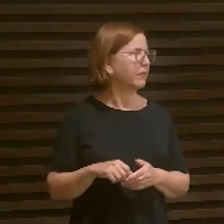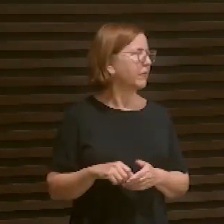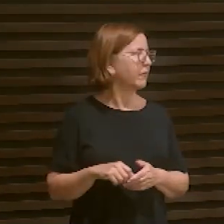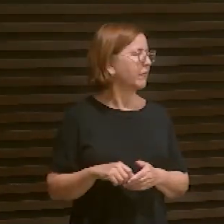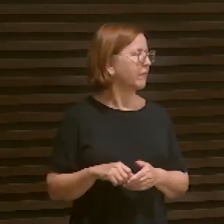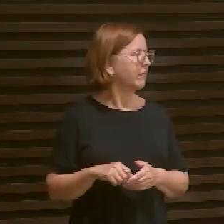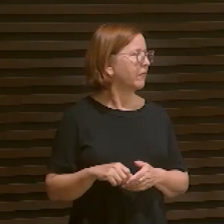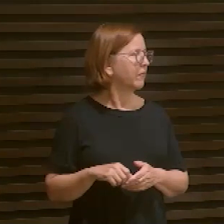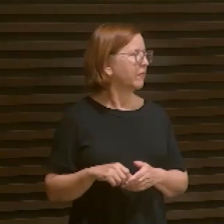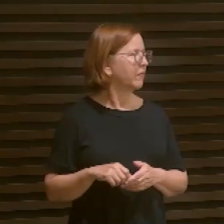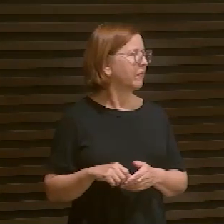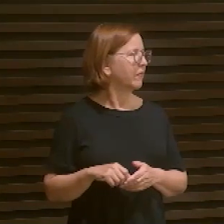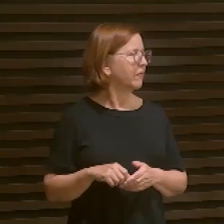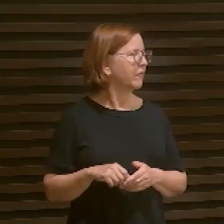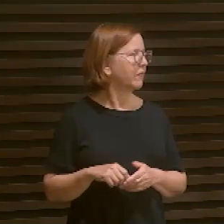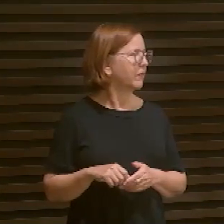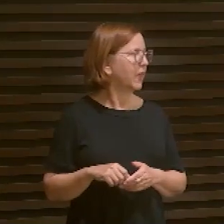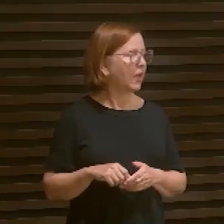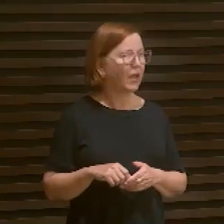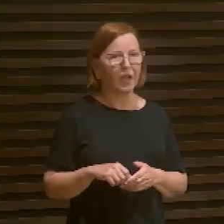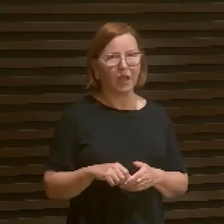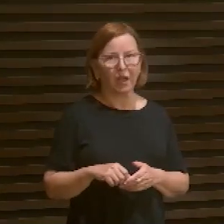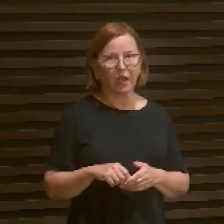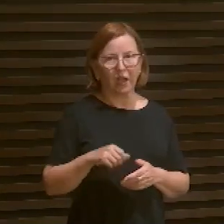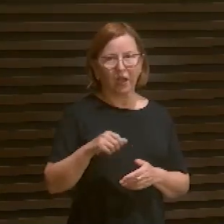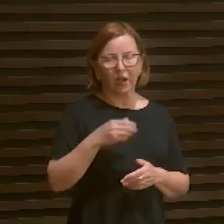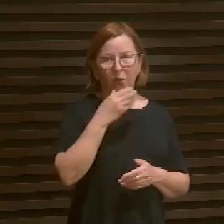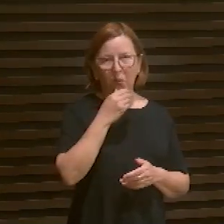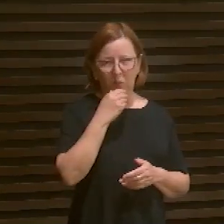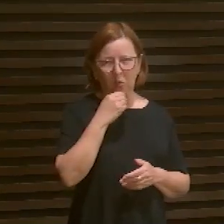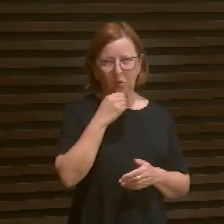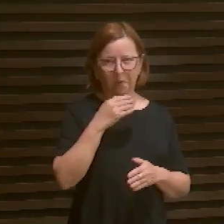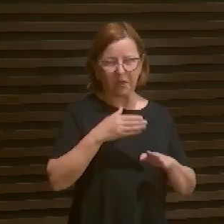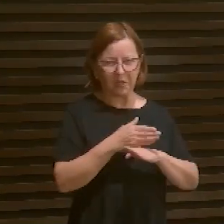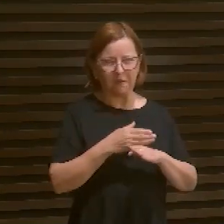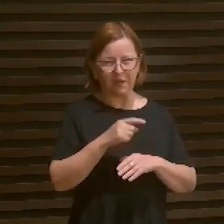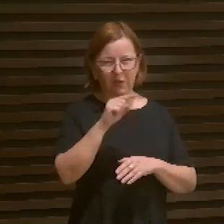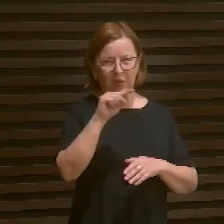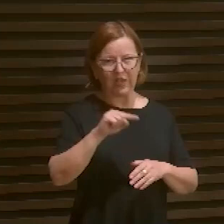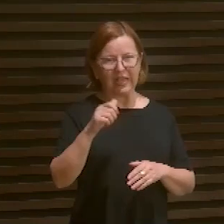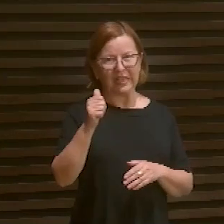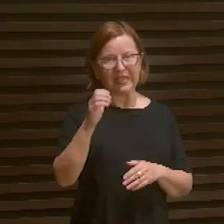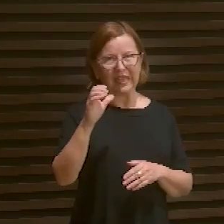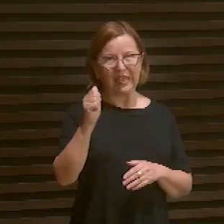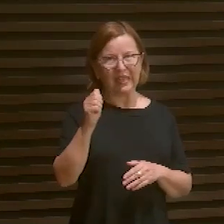feriu o Zacarias, se tornou um homem de sucesso, um homem de negócios,